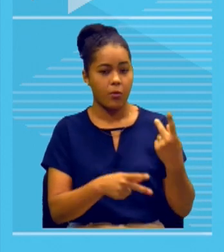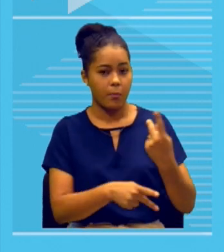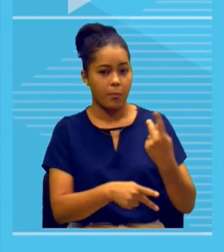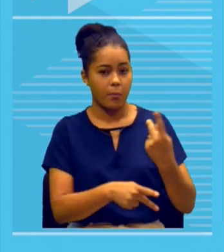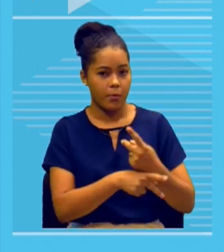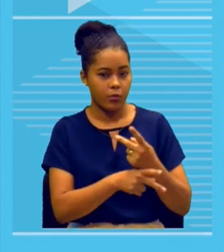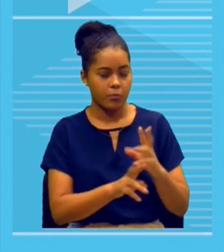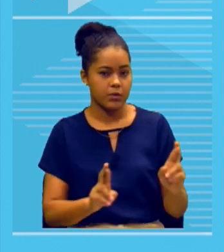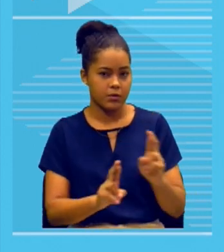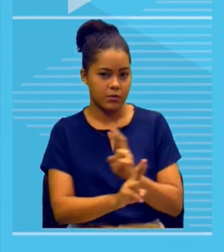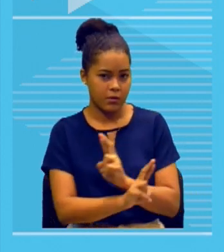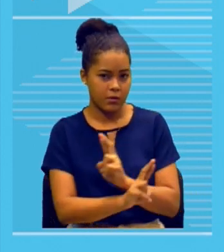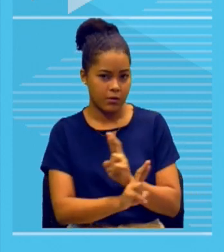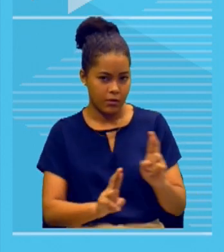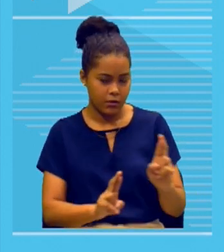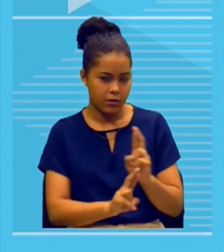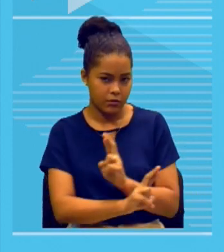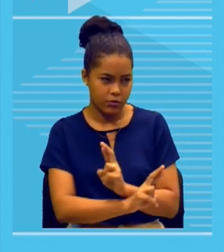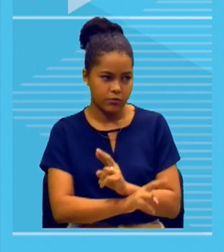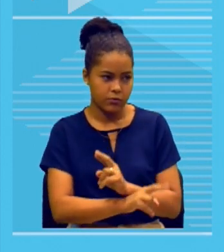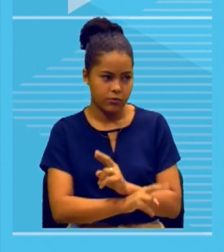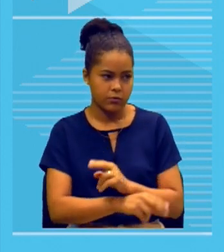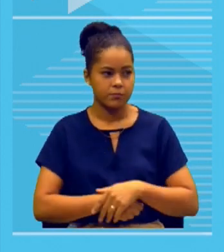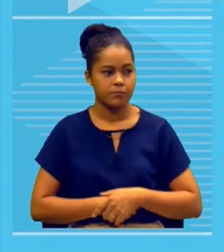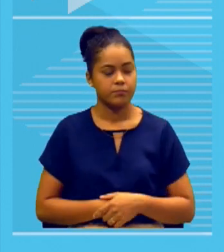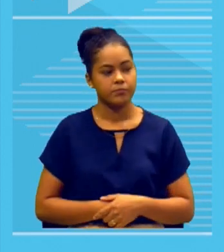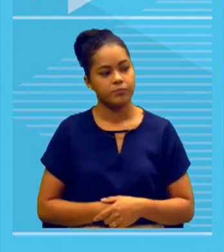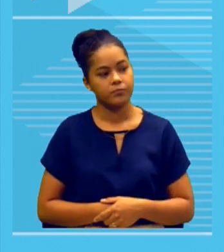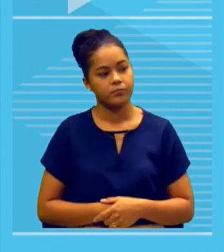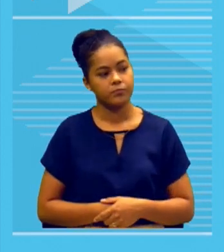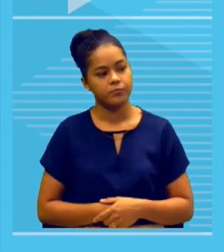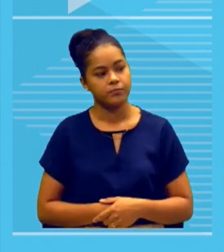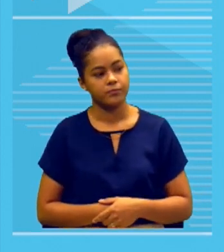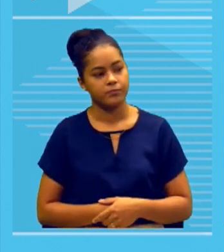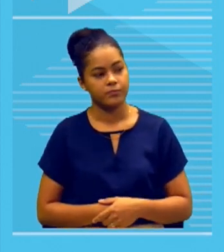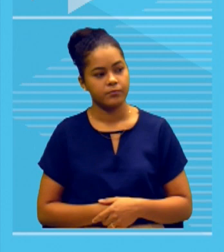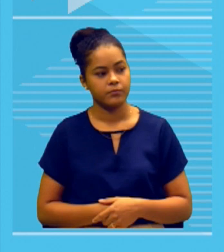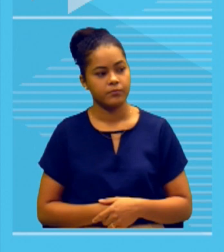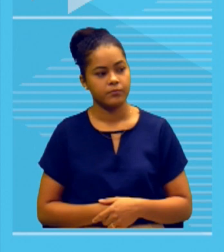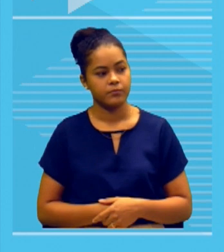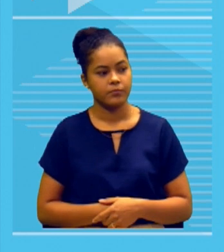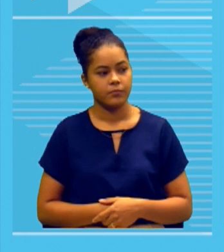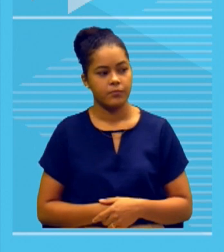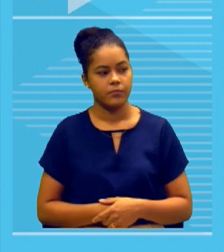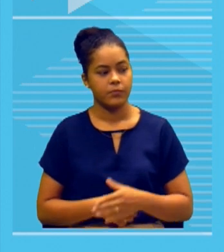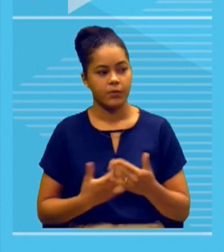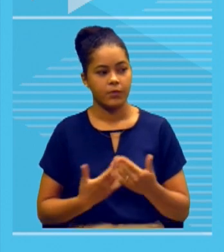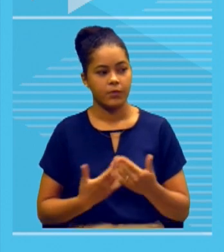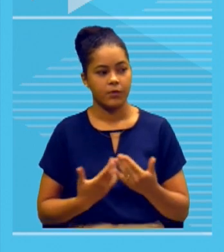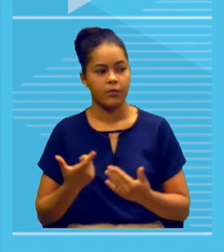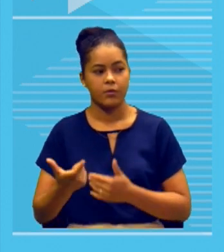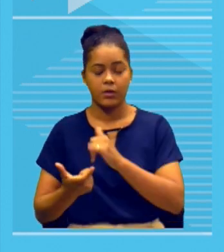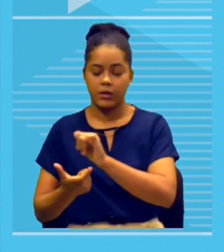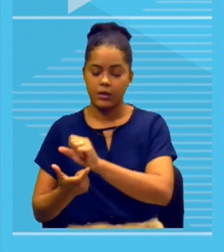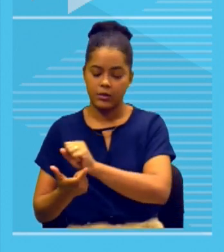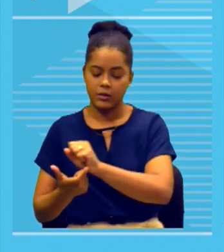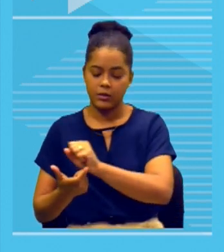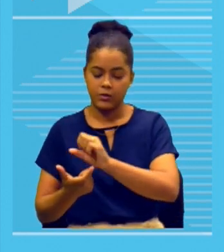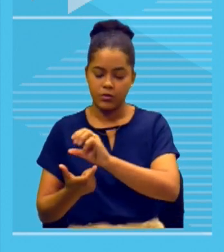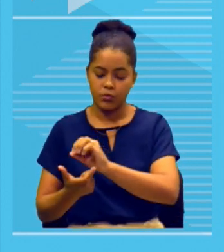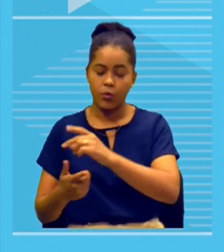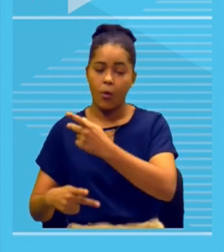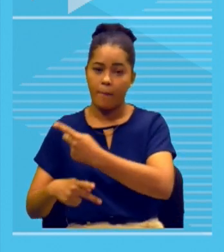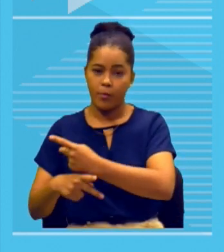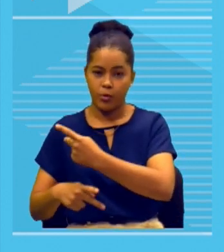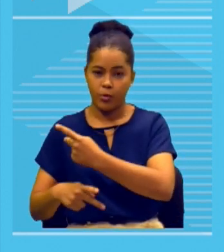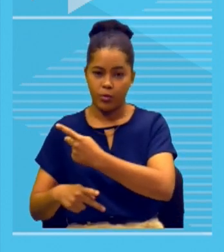pronomes indefinidos demonstrativos e relativos né então isso o isso é um pronome demonstrativo